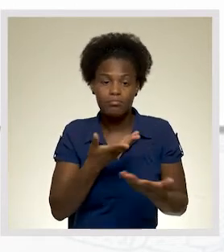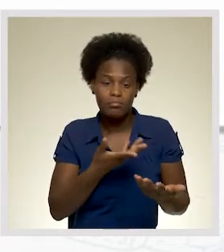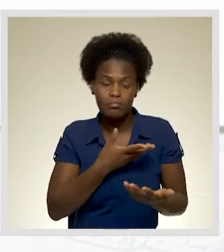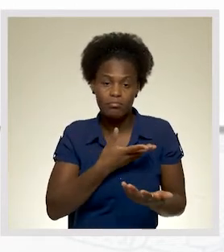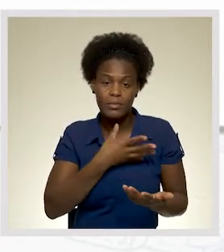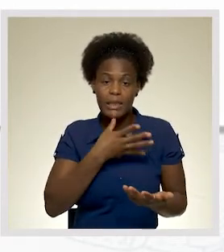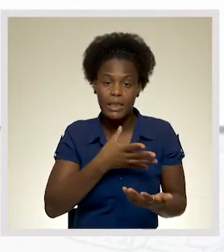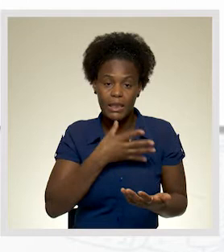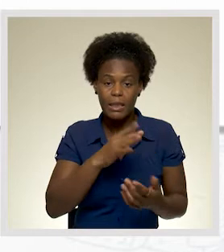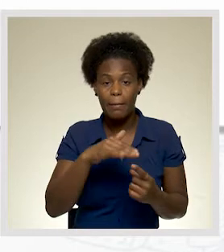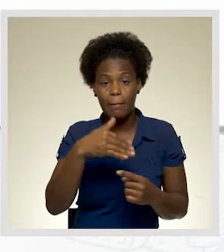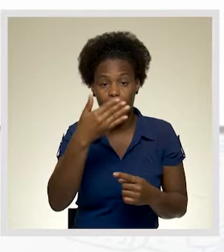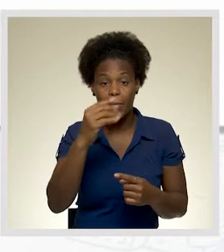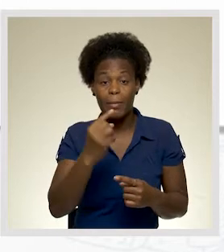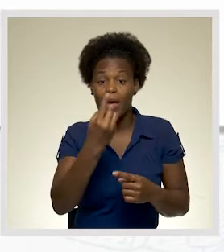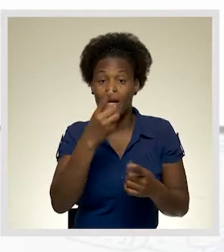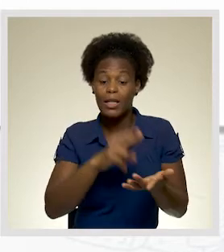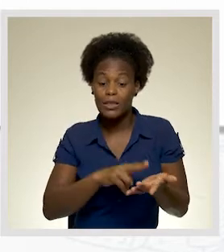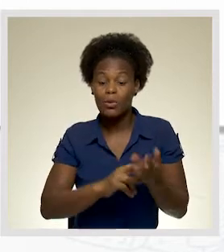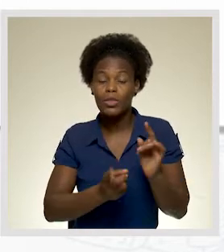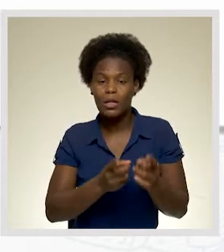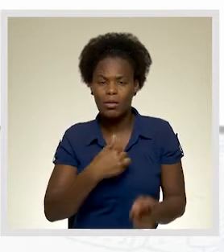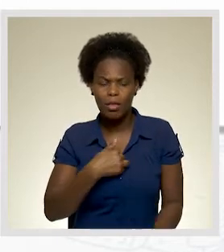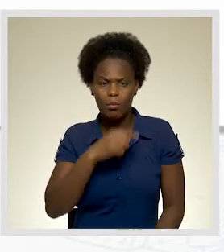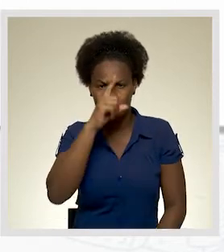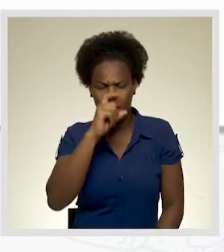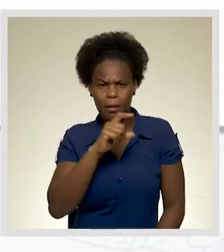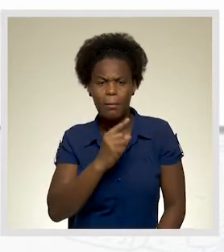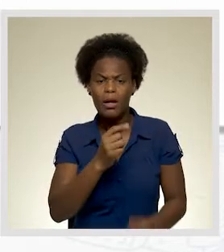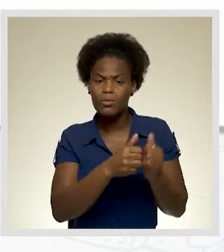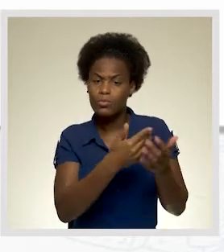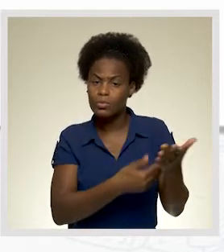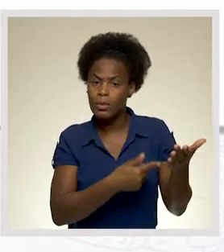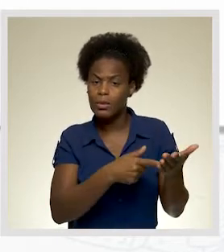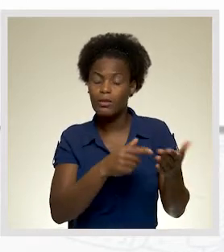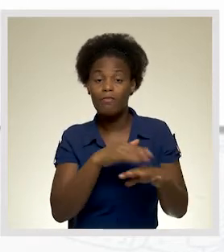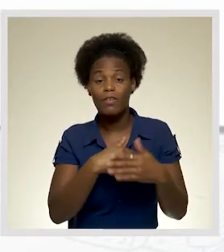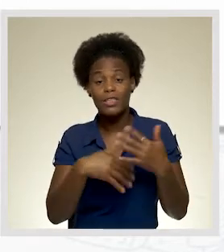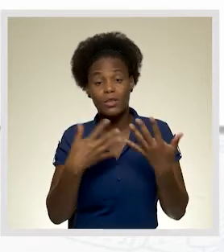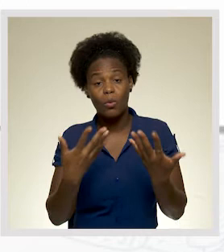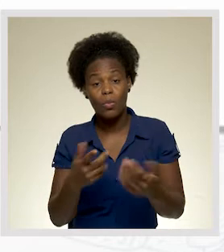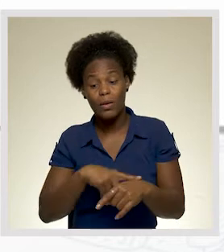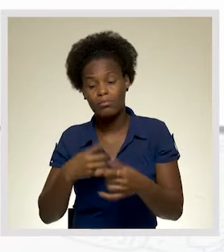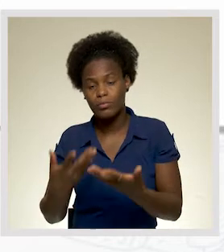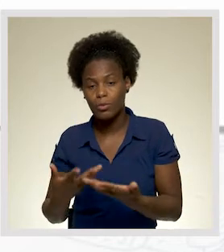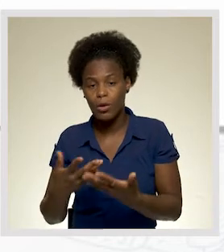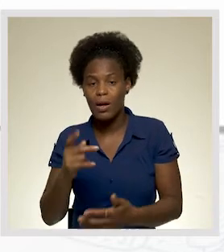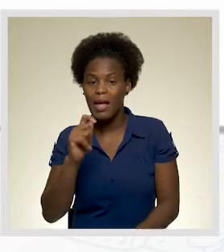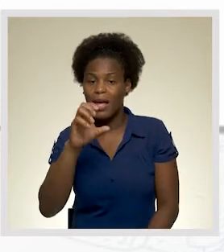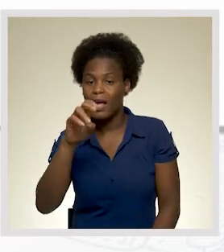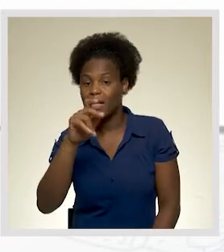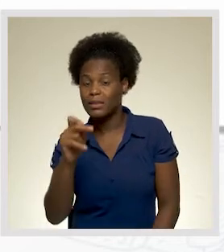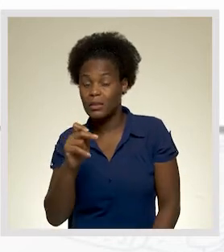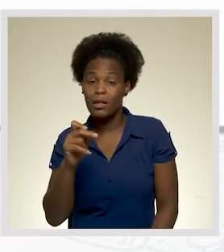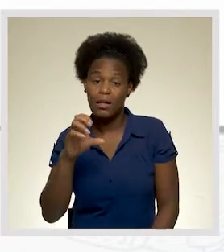a primeira das razões que me ocorrem para documentar a atualidade de Eça de Queiroz nos nossos dias